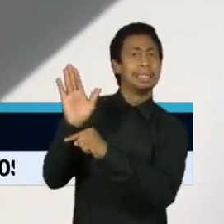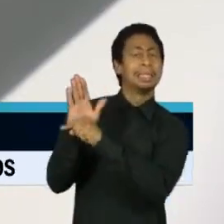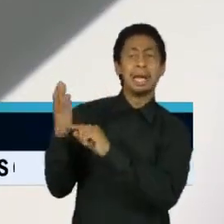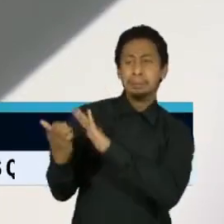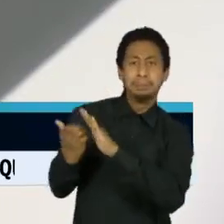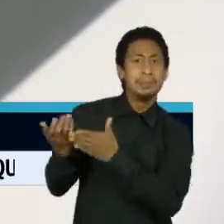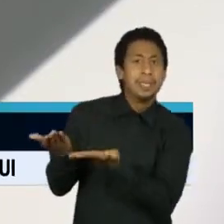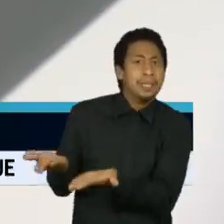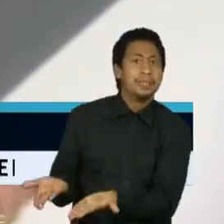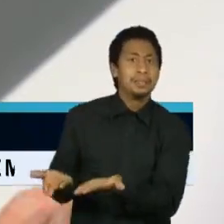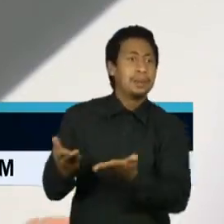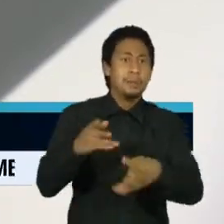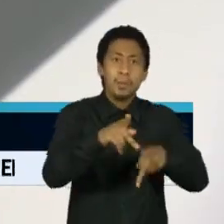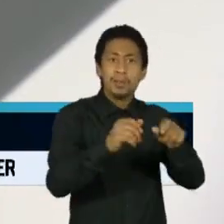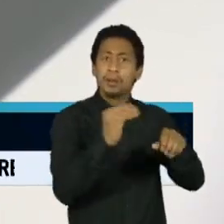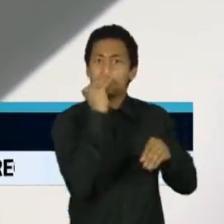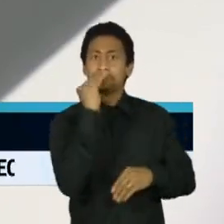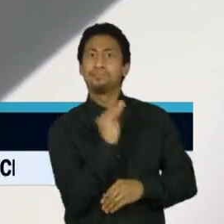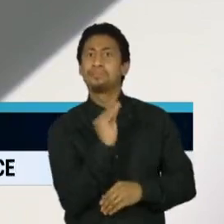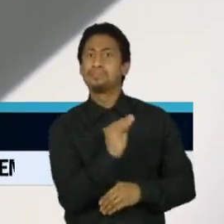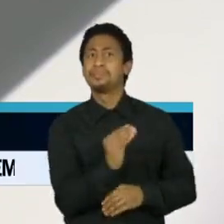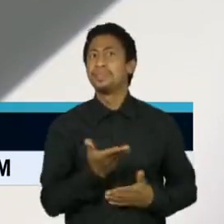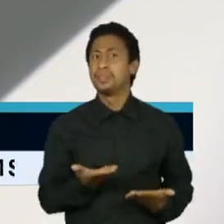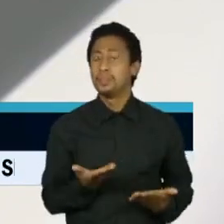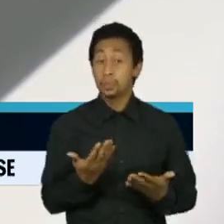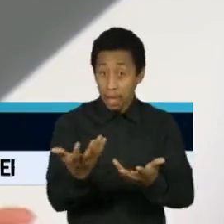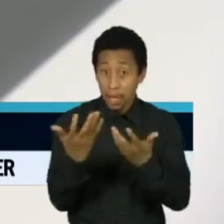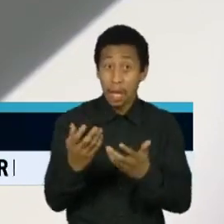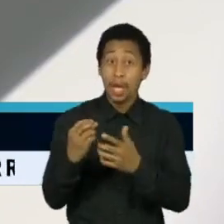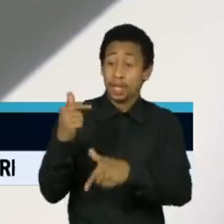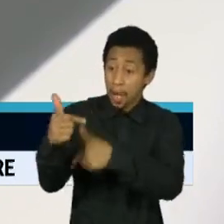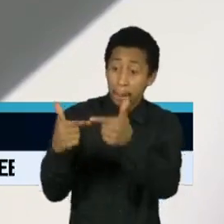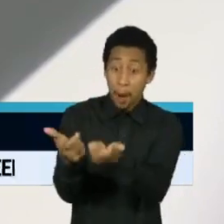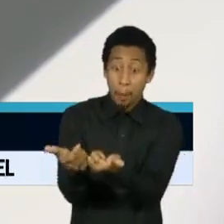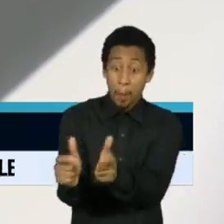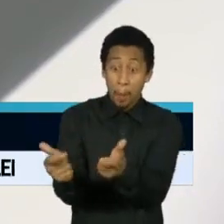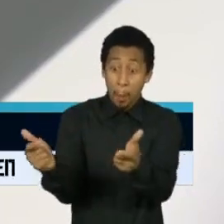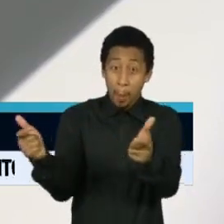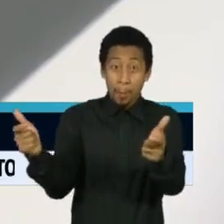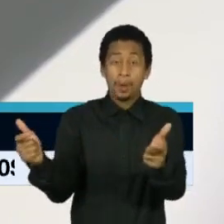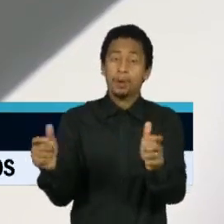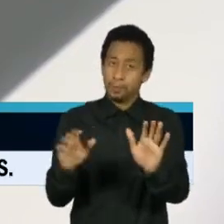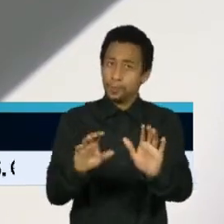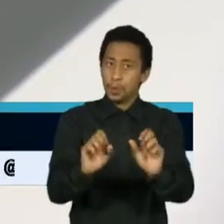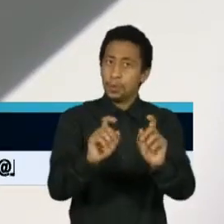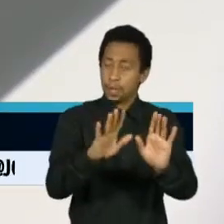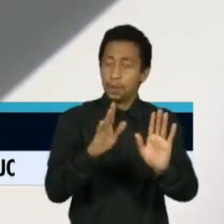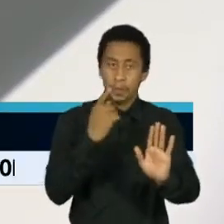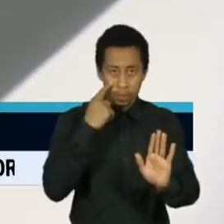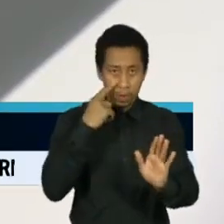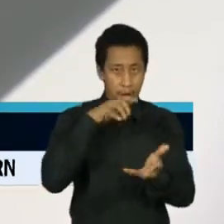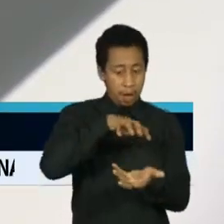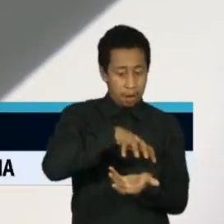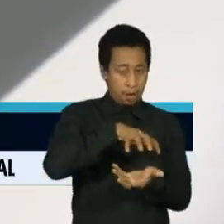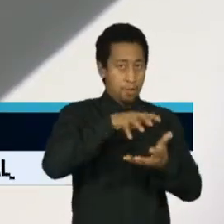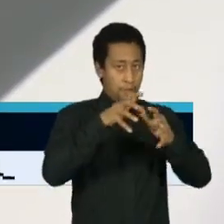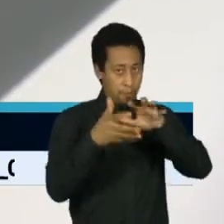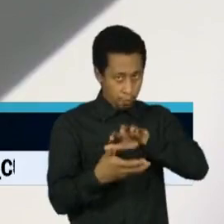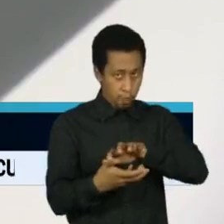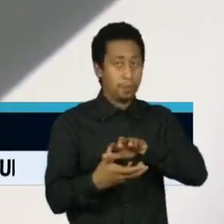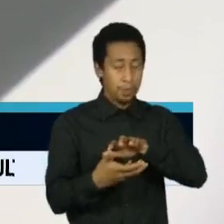empregos. Primeiro que, assim, ainda que você concorde com essa premissa, se a gente pensar na reforma trabalhista do ex-presidente Michel